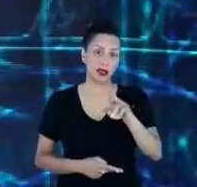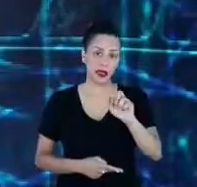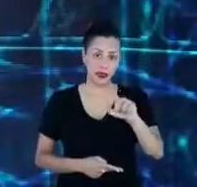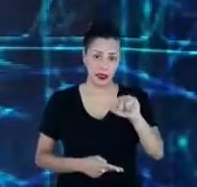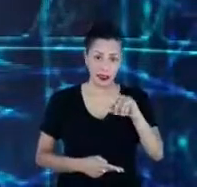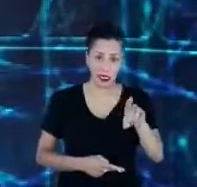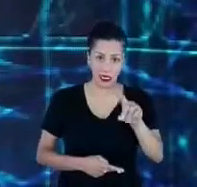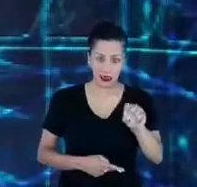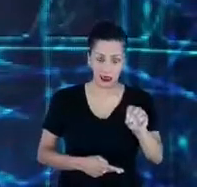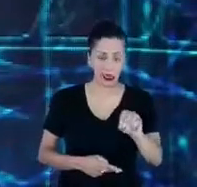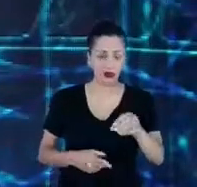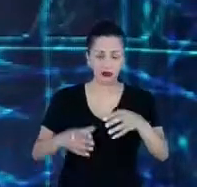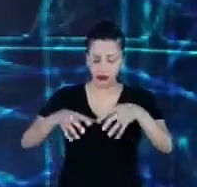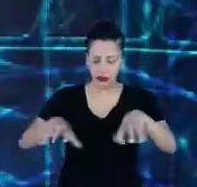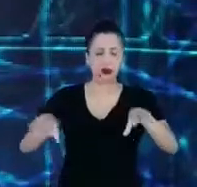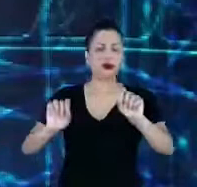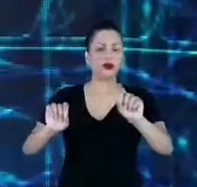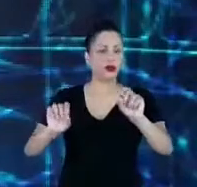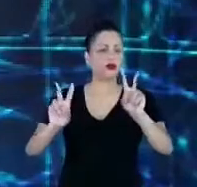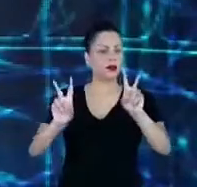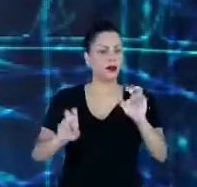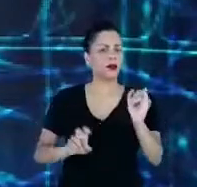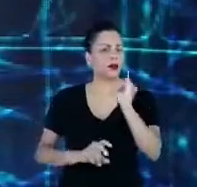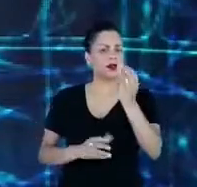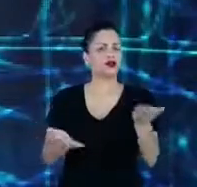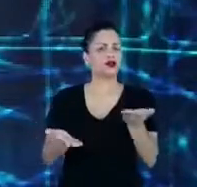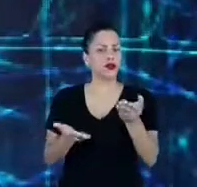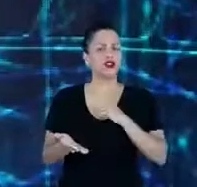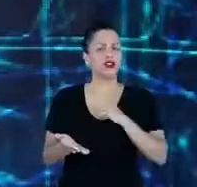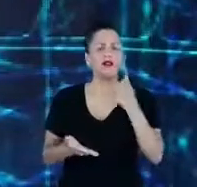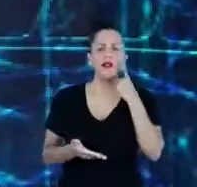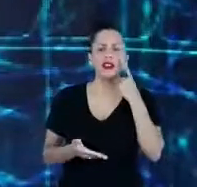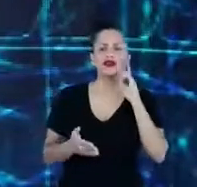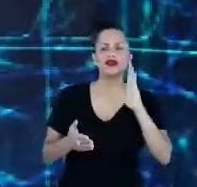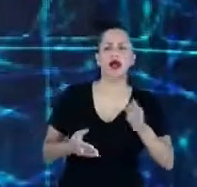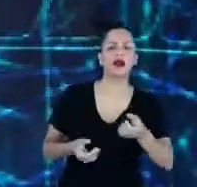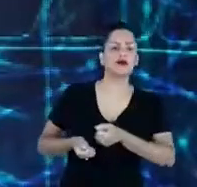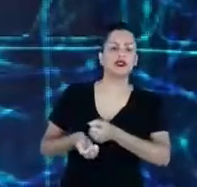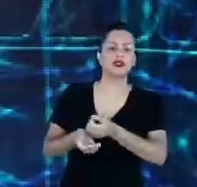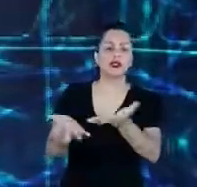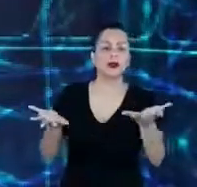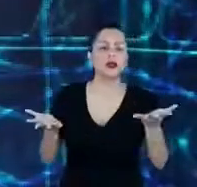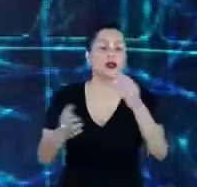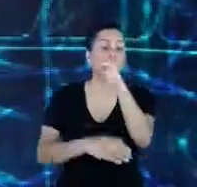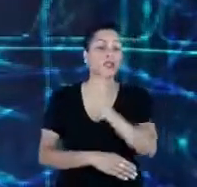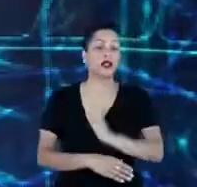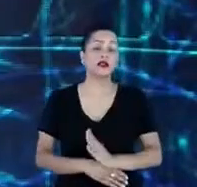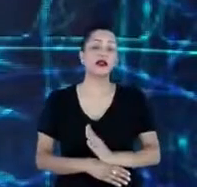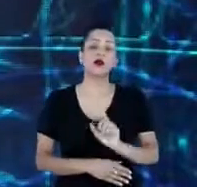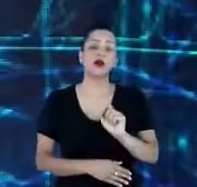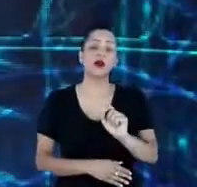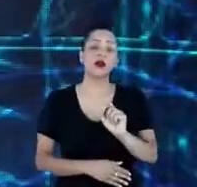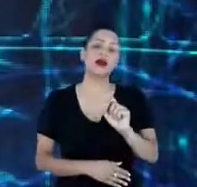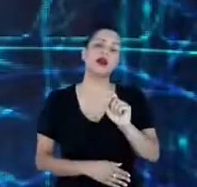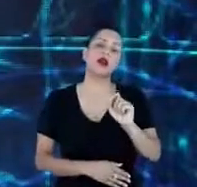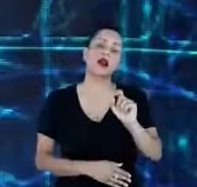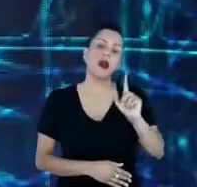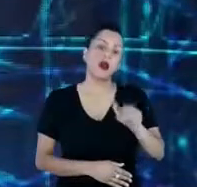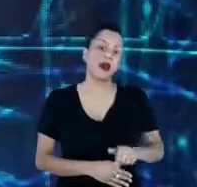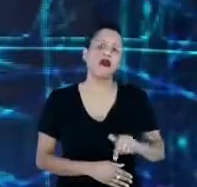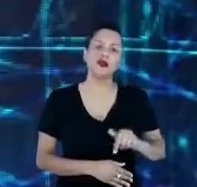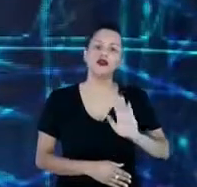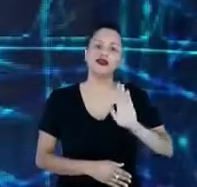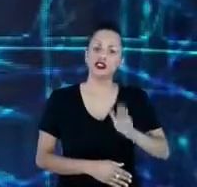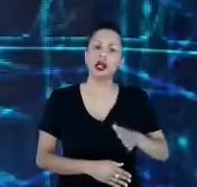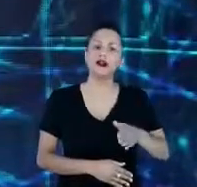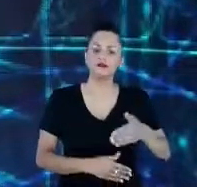gente vê a evolução da geração distribuída no Brasil a g d Eu considero ela como Mega tendência